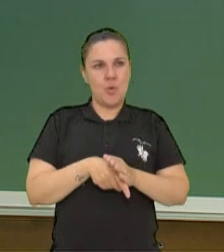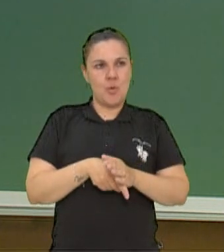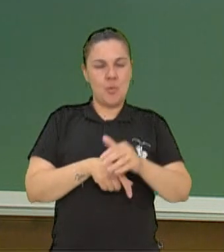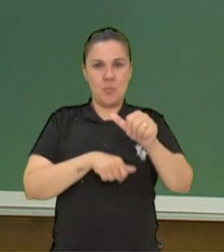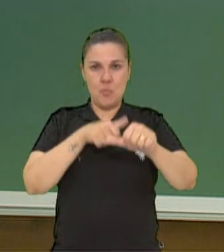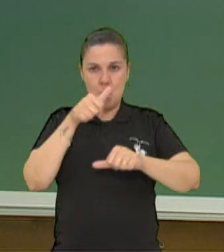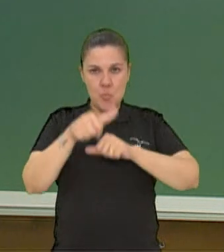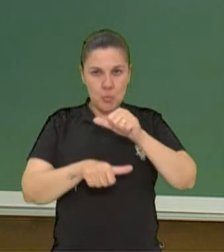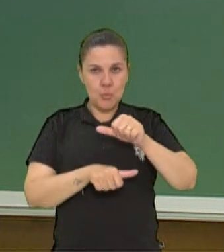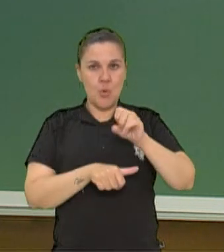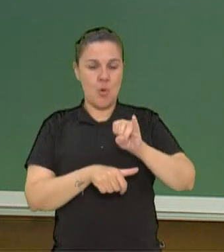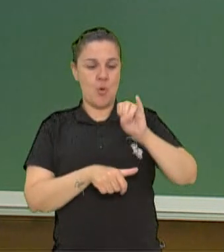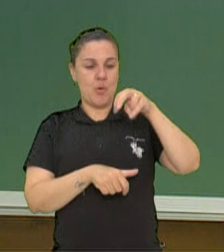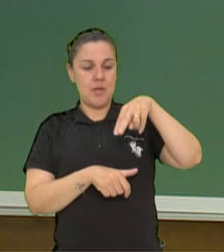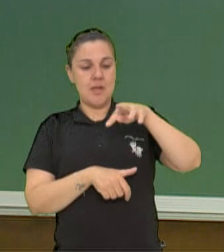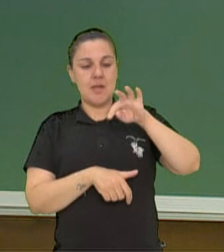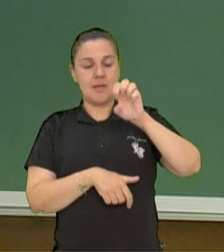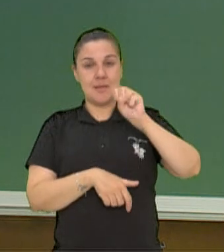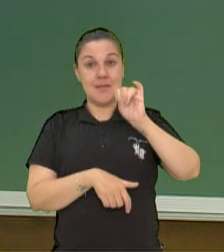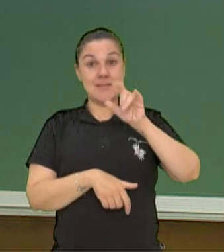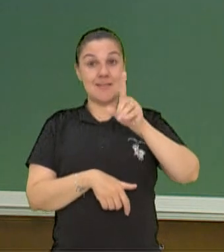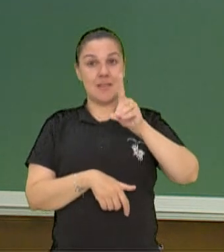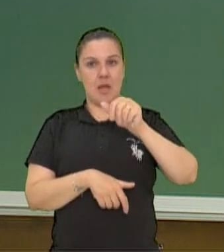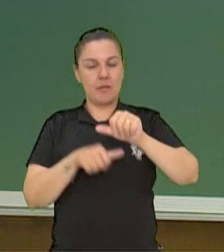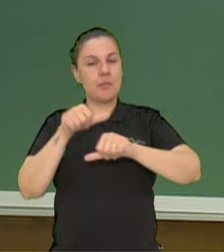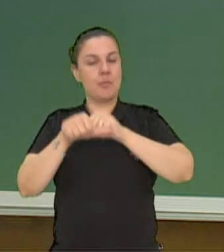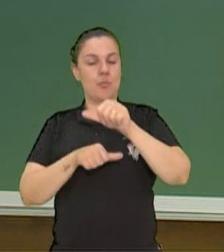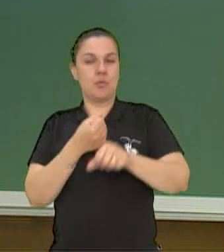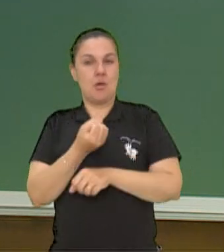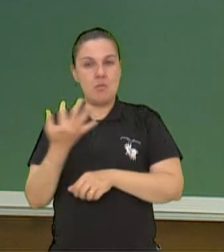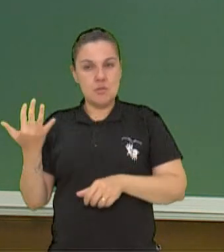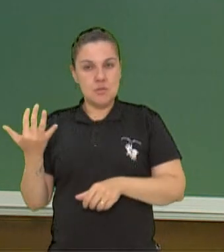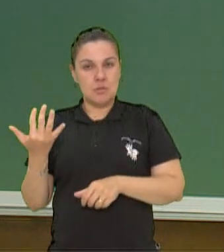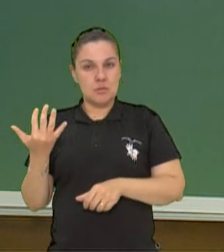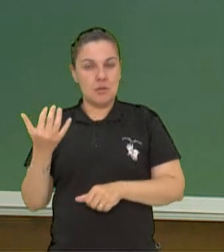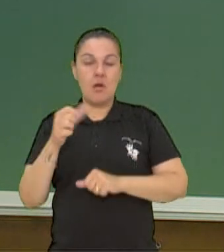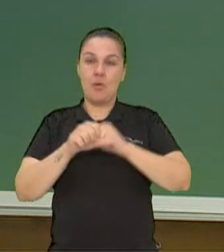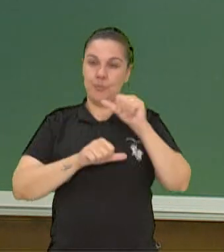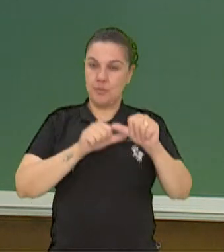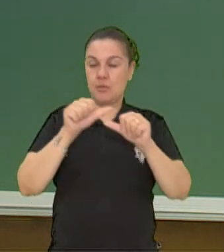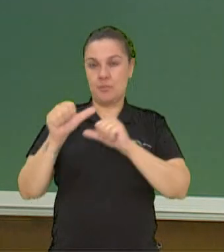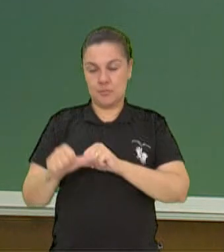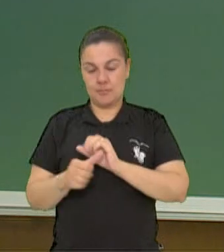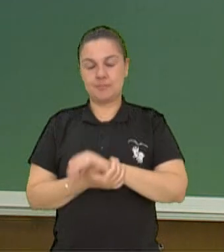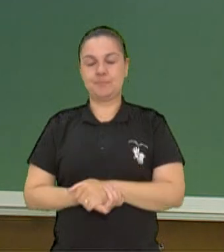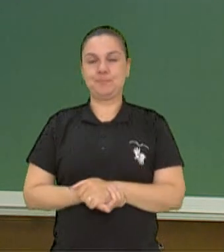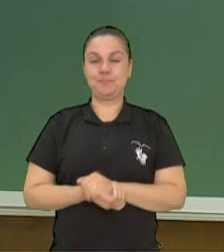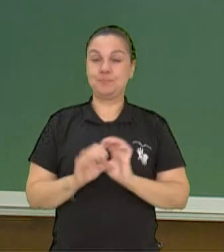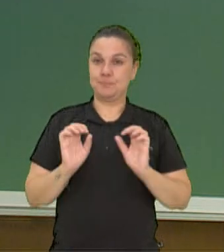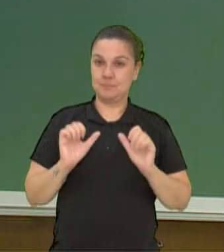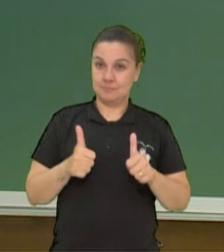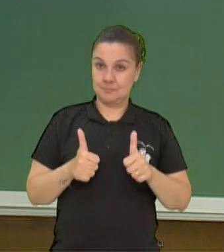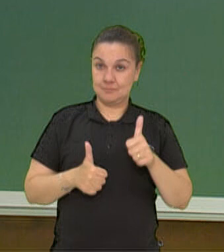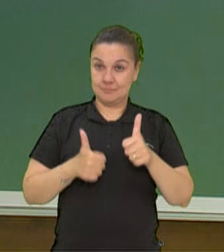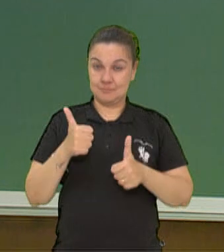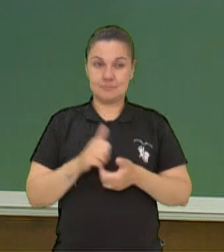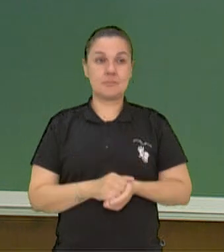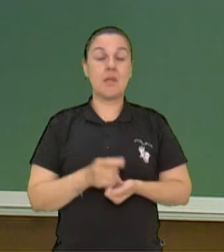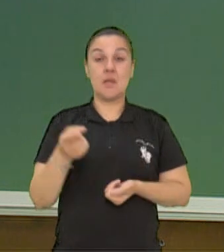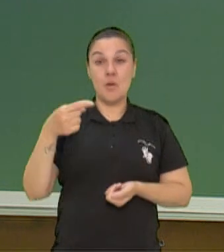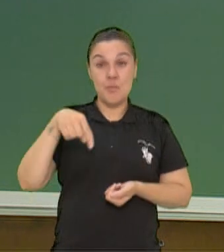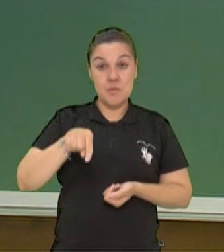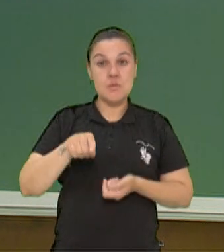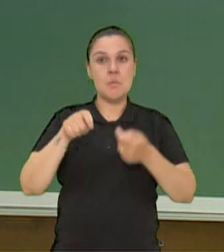alterou a intensidade, altera a quantidade. Alterou a frequência, altera a energia cinética dos elétrons. Beleza? Isso